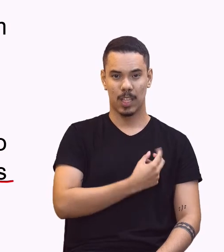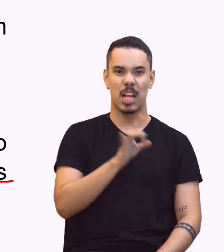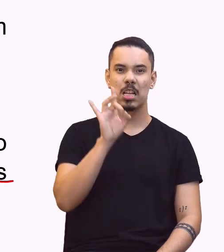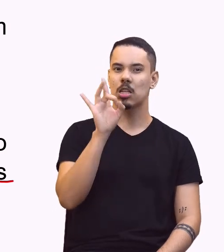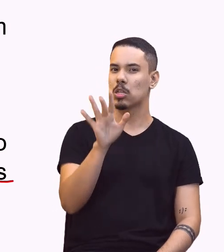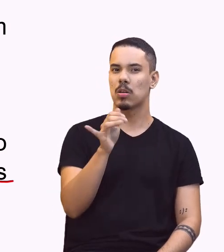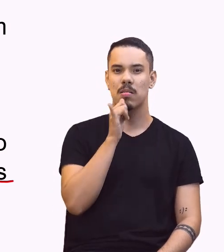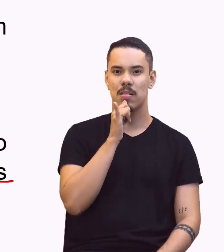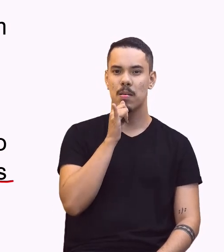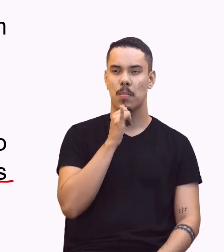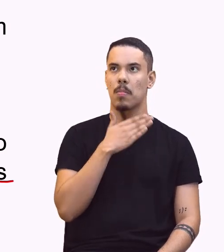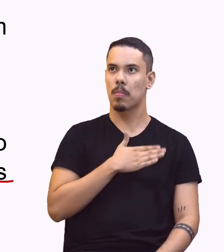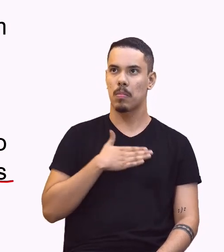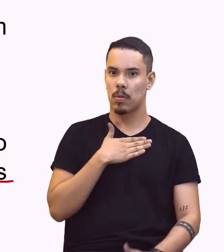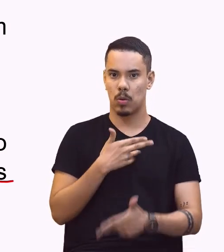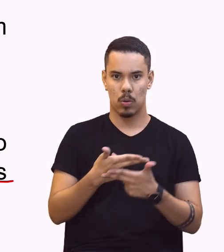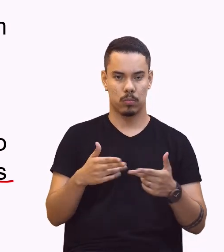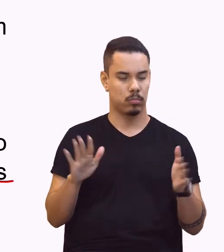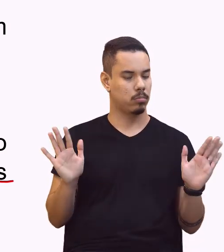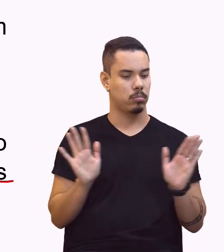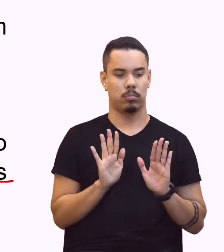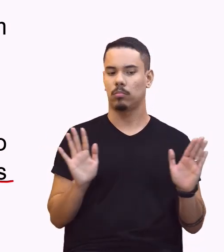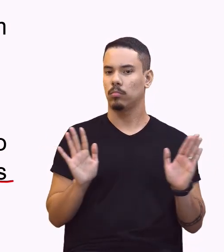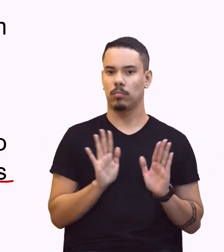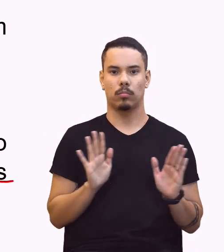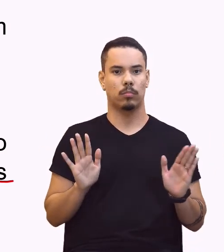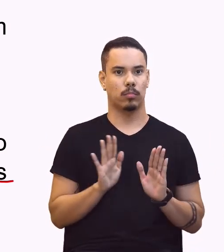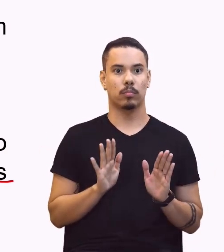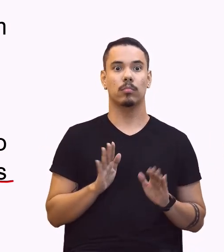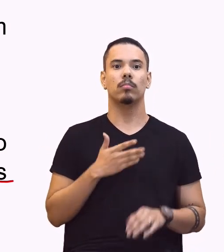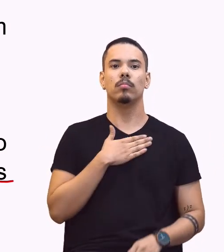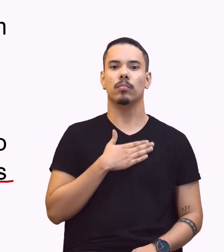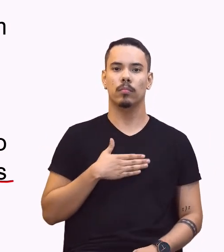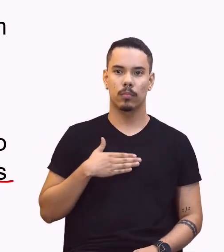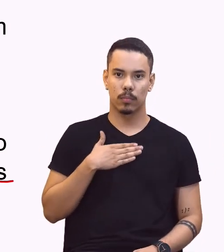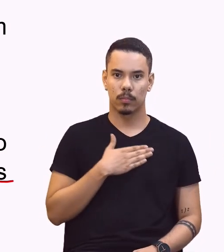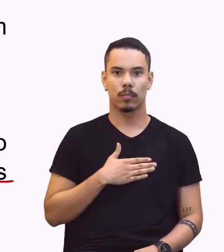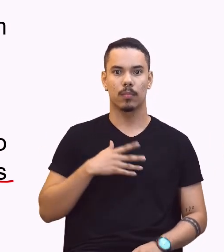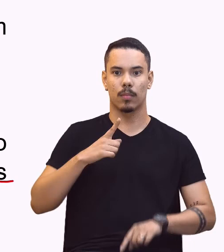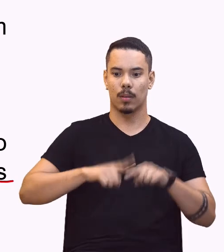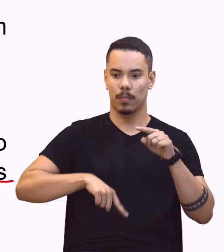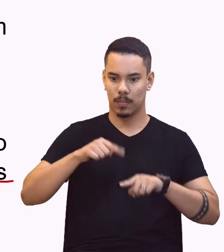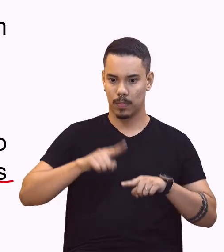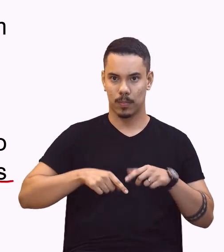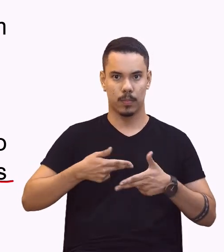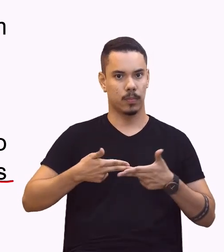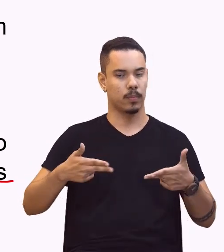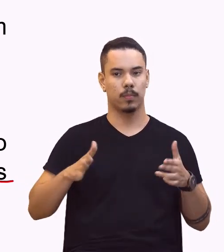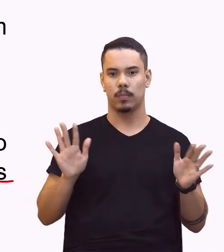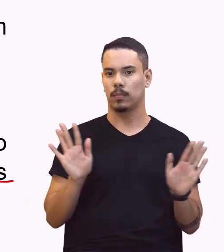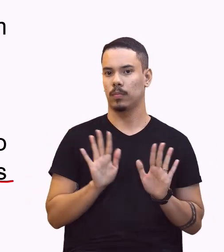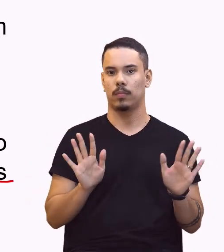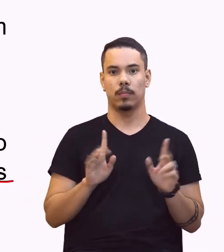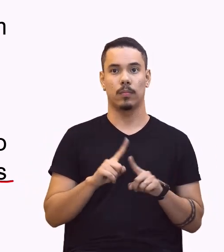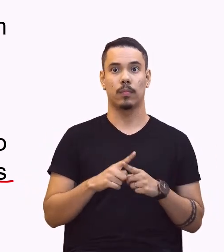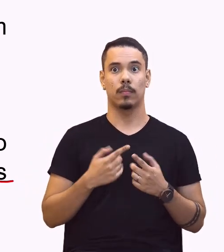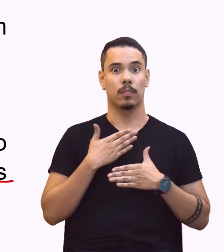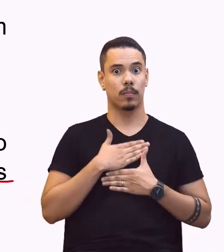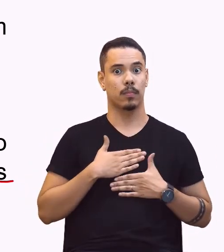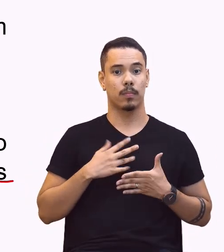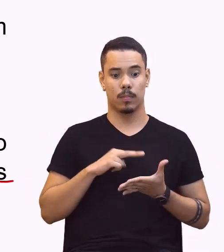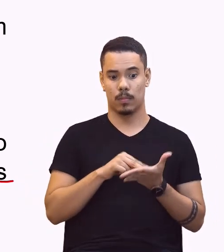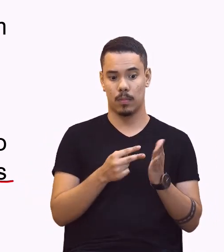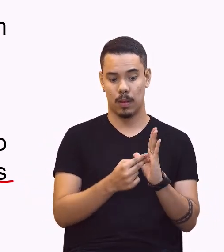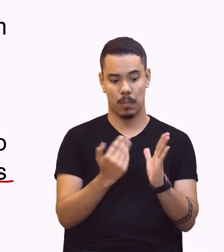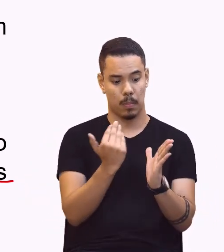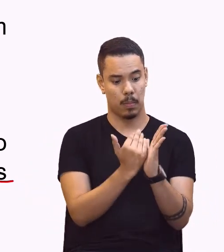de prazer. Prazer esse provocado pelos bens materiais, mas um prazer que é algo maior, que faz